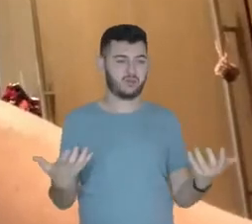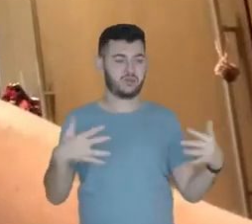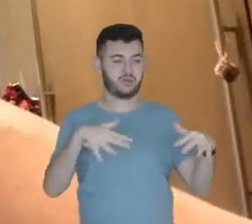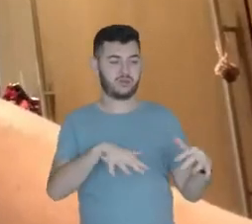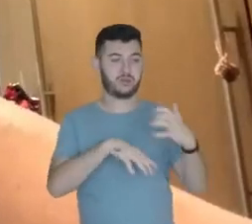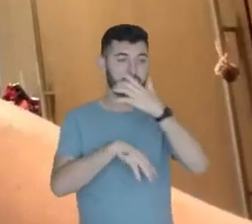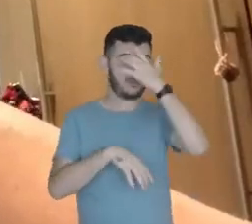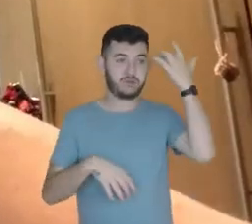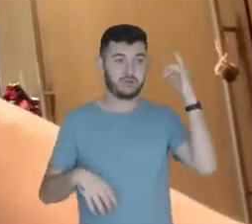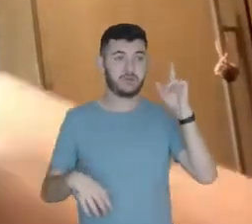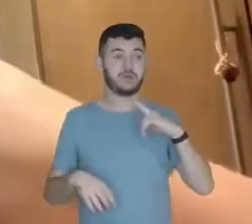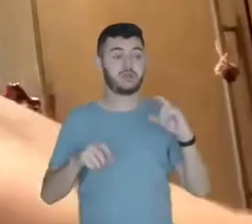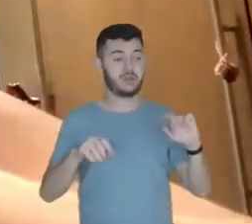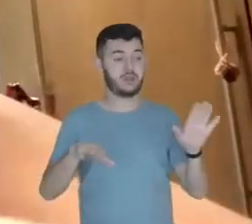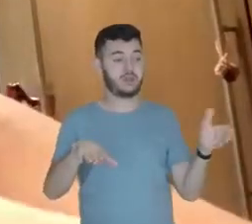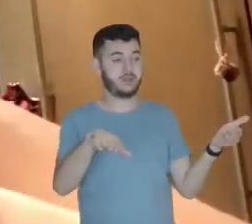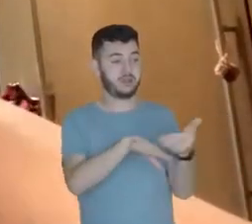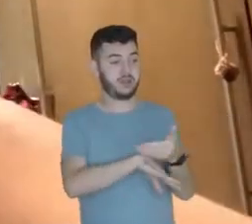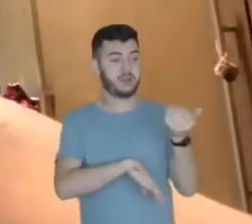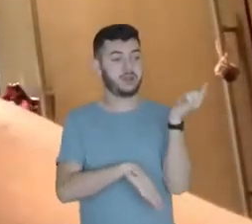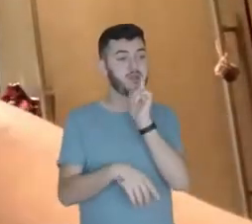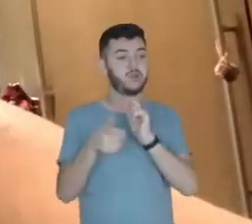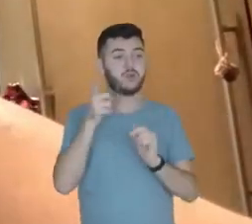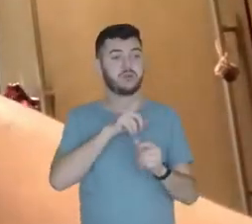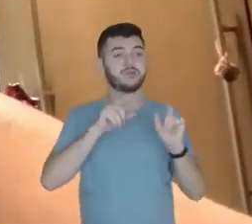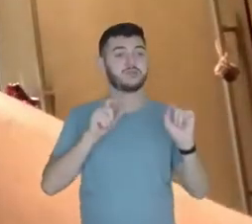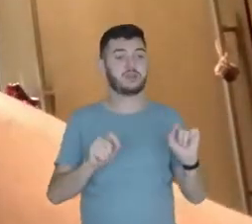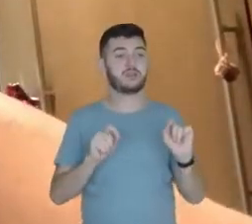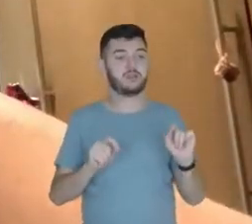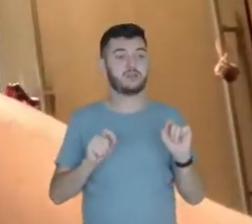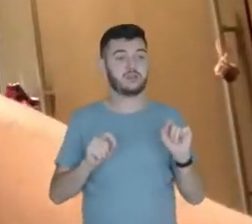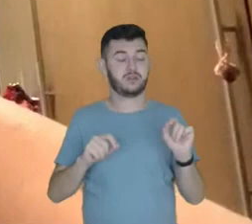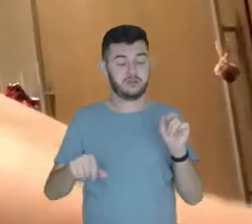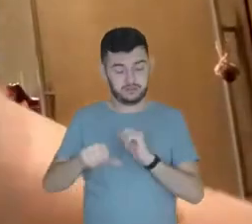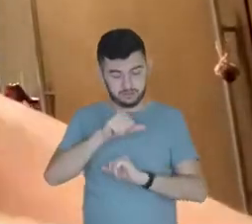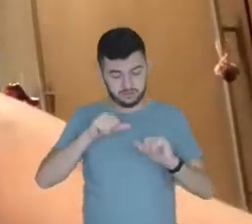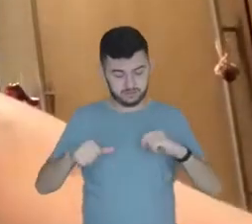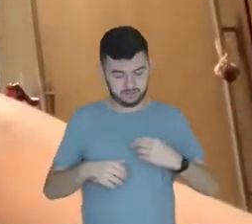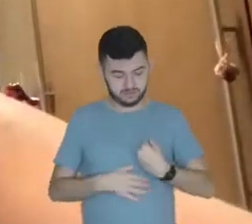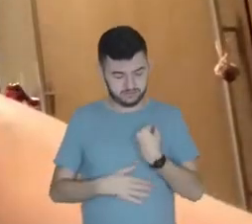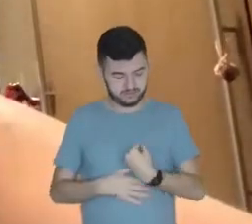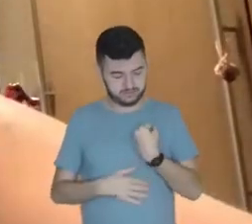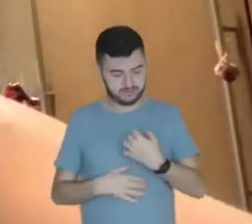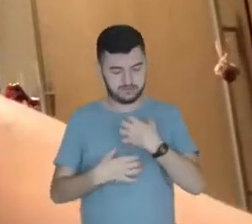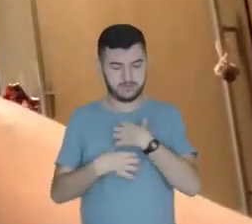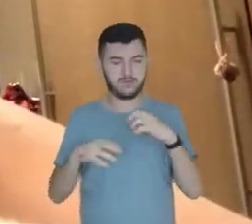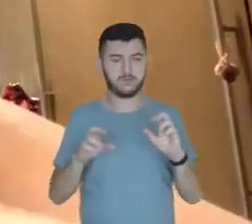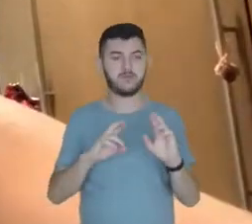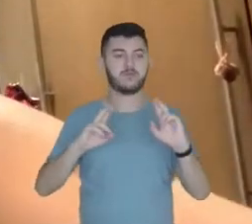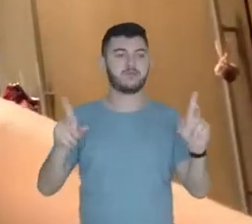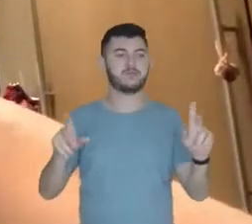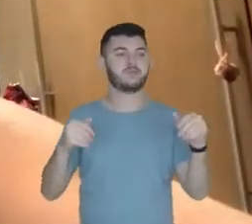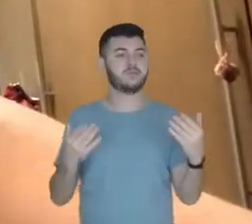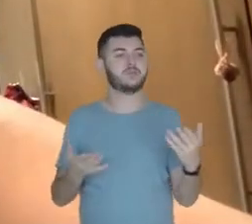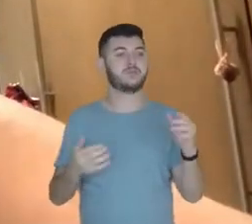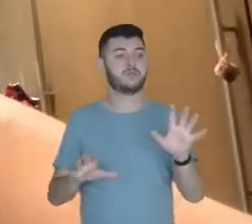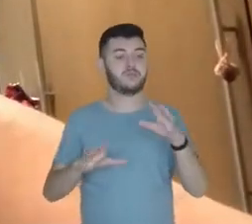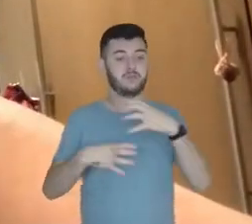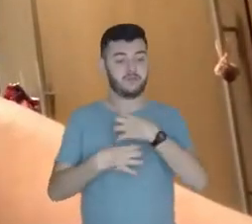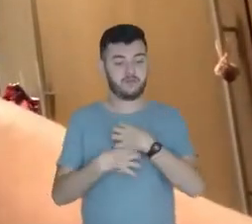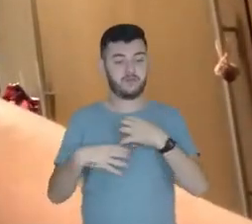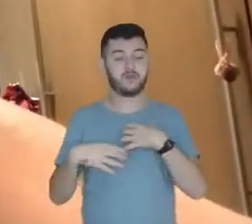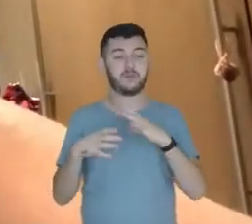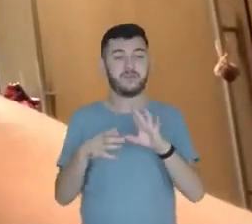têm acesso e conseguem se constituir de uma outra forma, né, de uma forma, de fato,